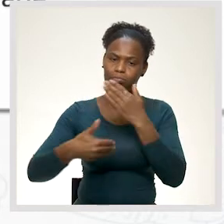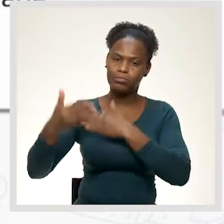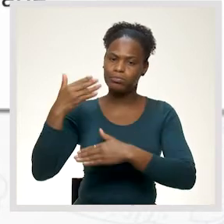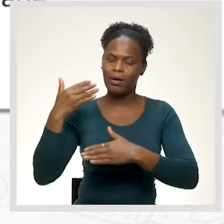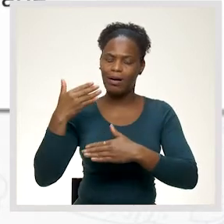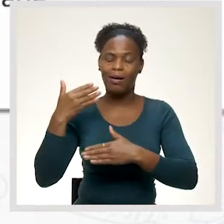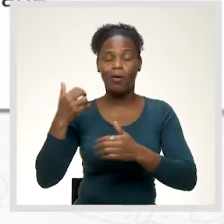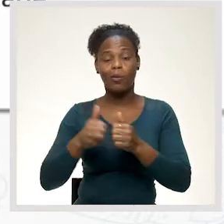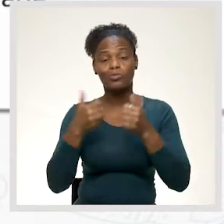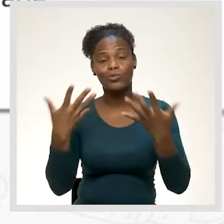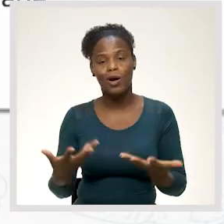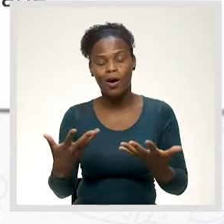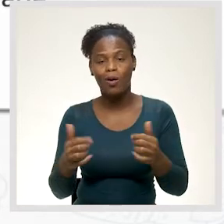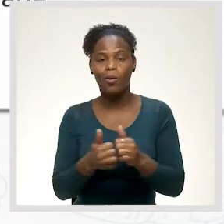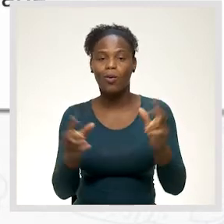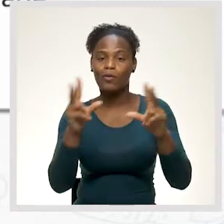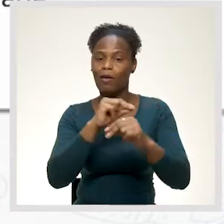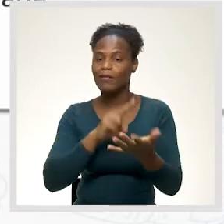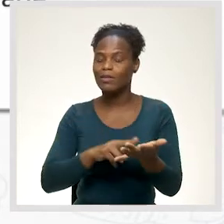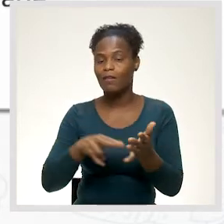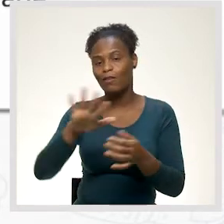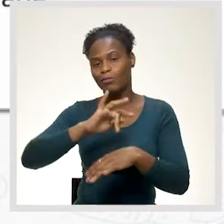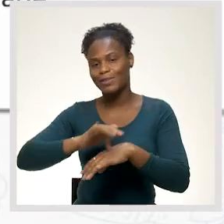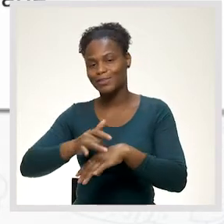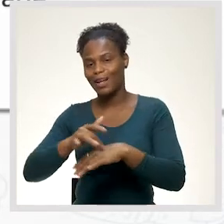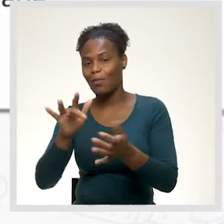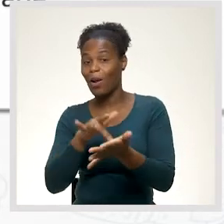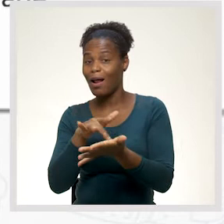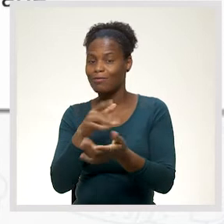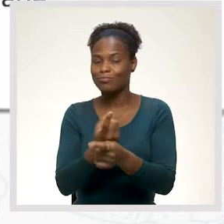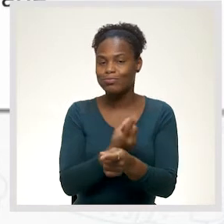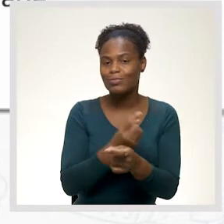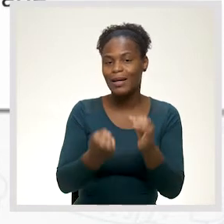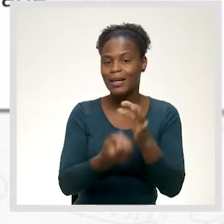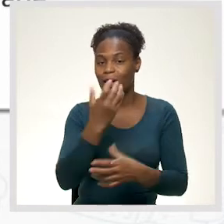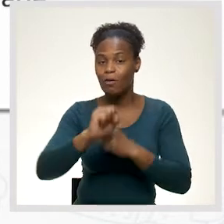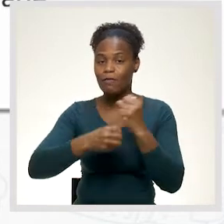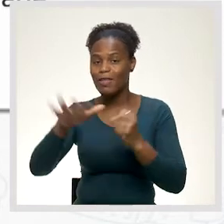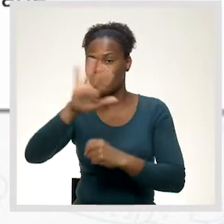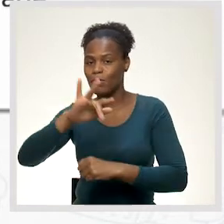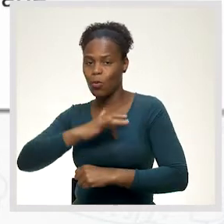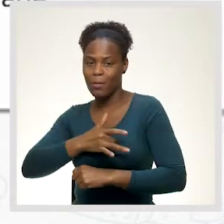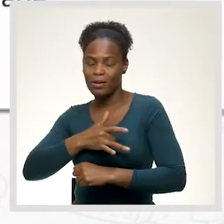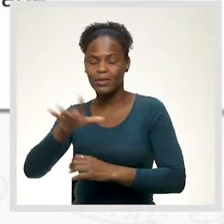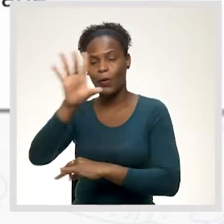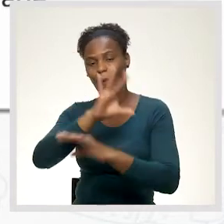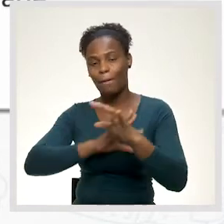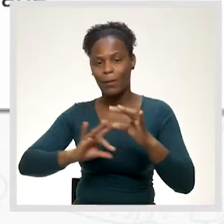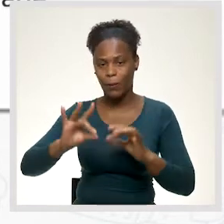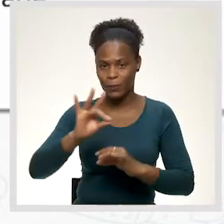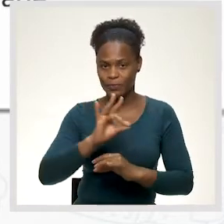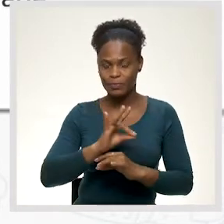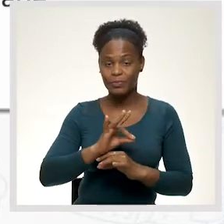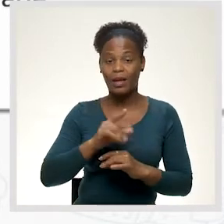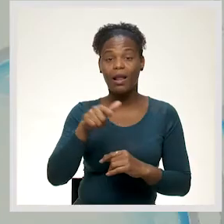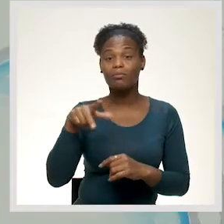os motivos e o novo tipo de sensibilidade literária criados pelo movimento romântico europeu.